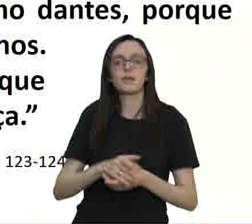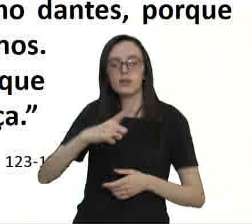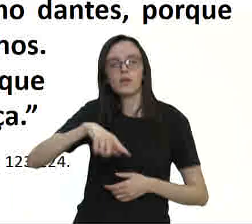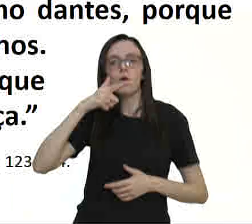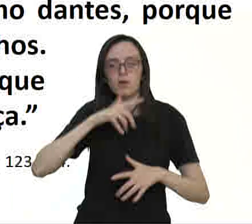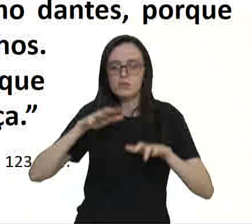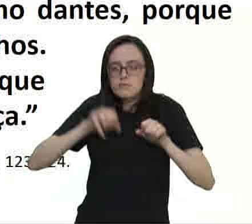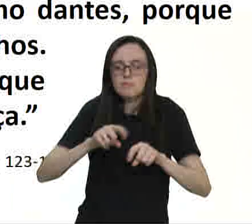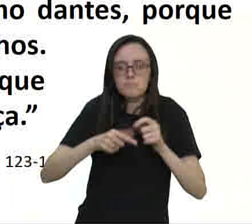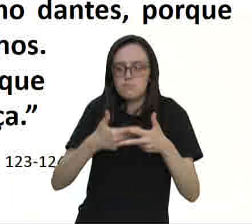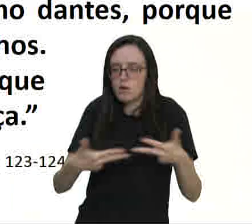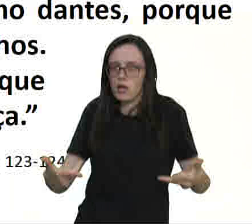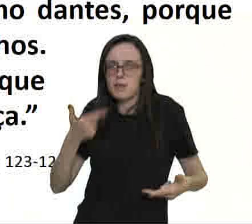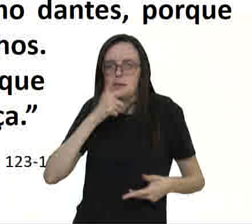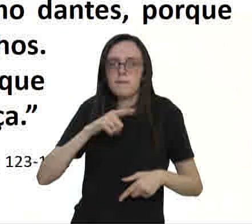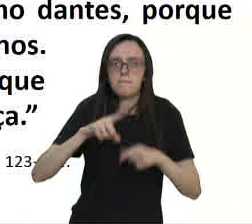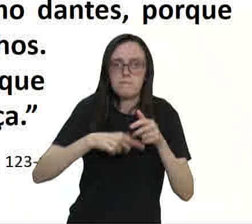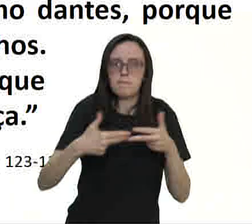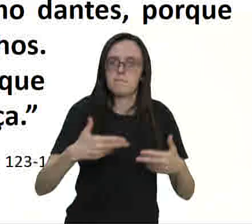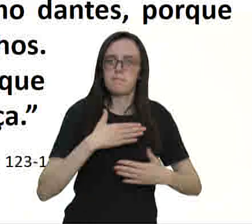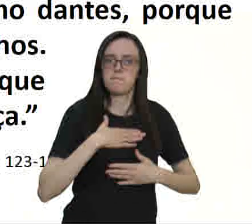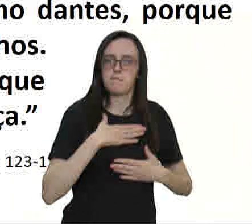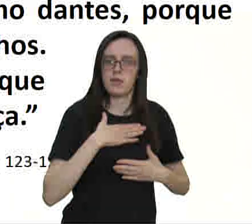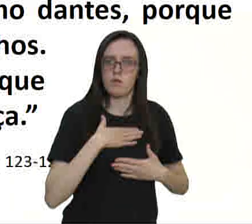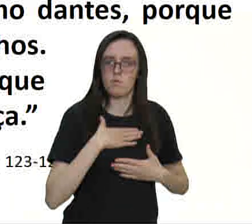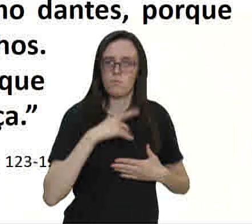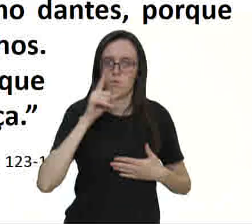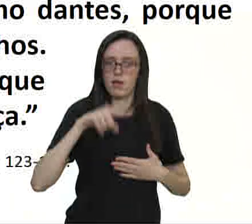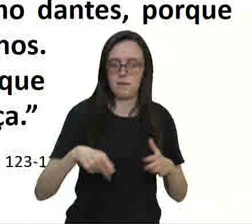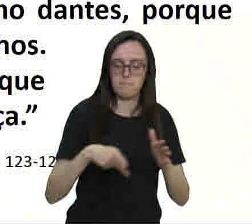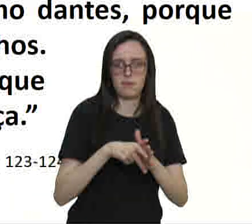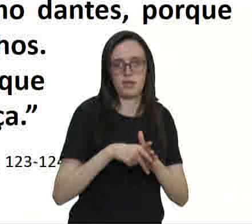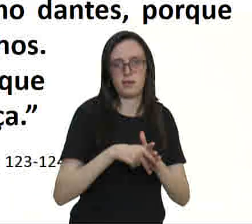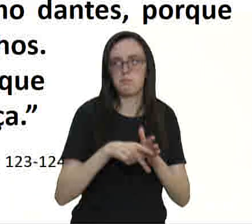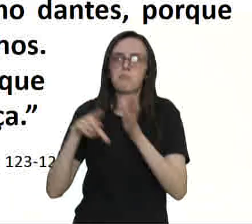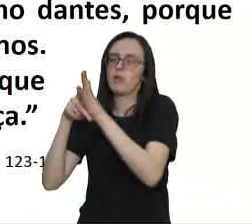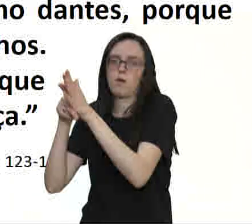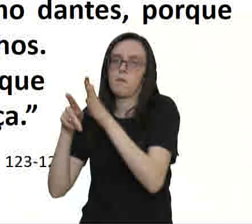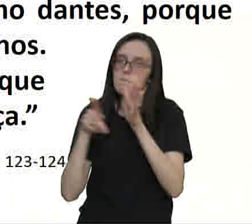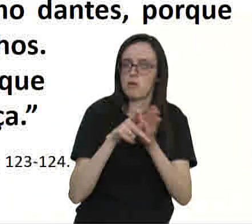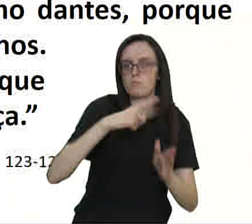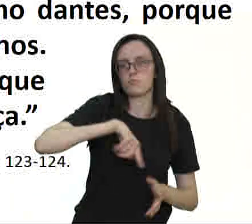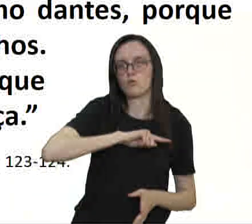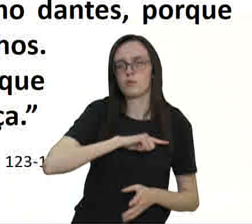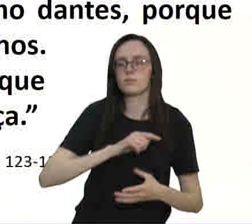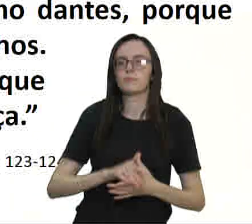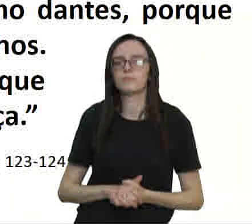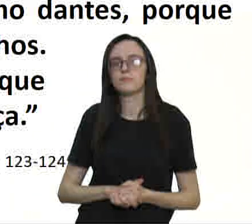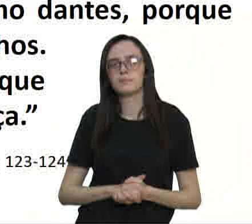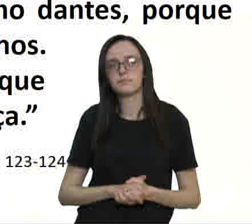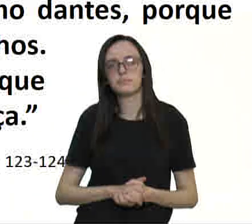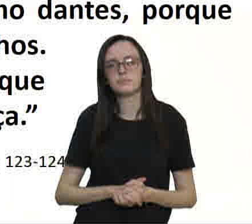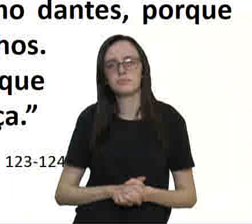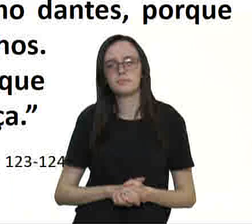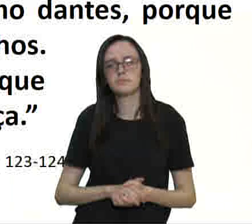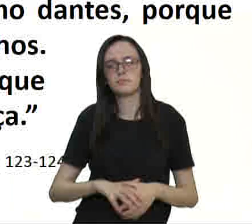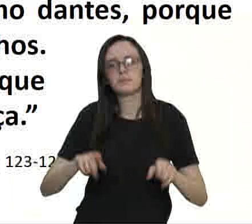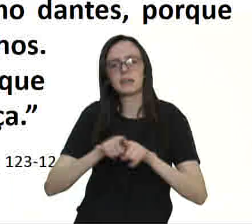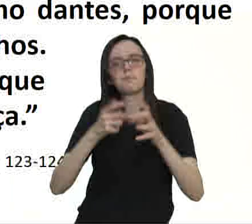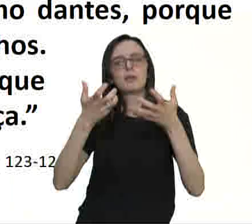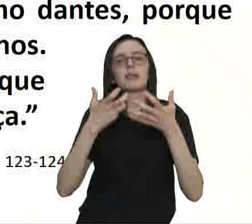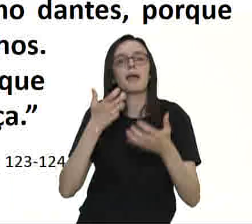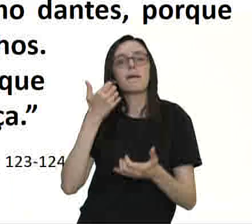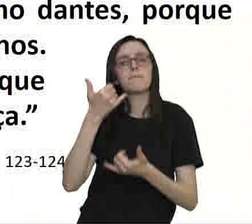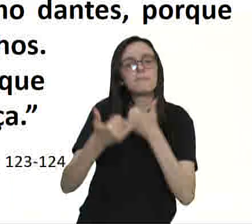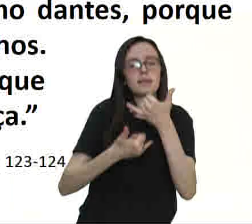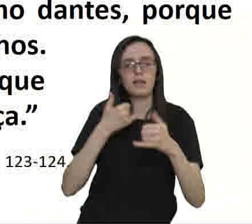das ferramentas deles, que a ferramenta seja dos escravos. E eles ainda querem poder